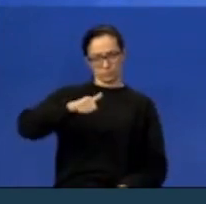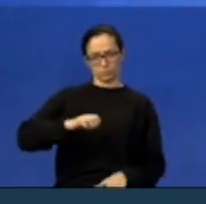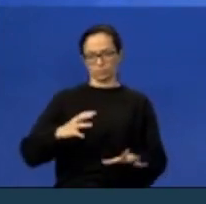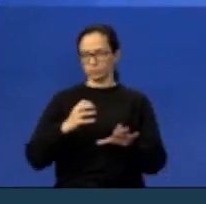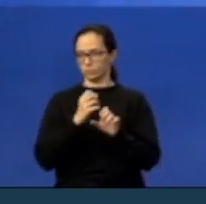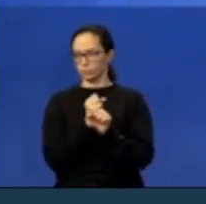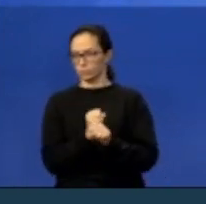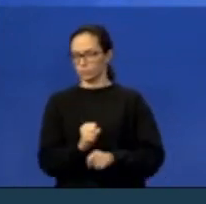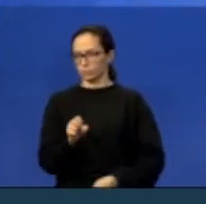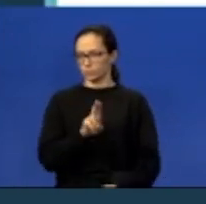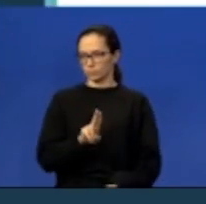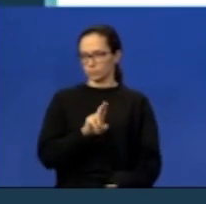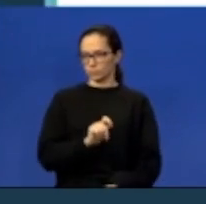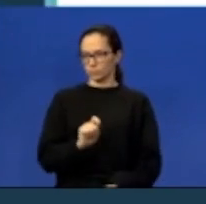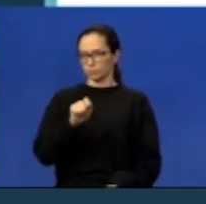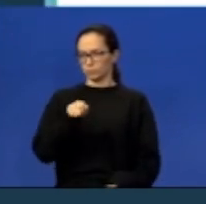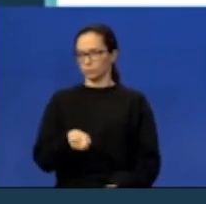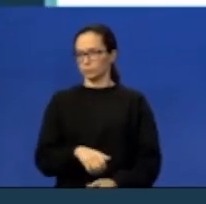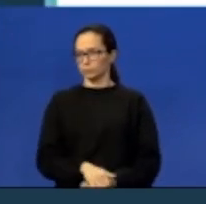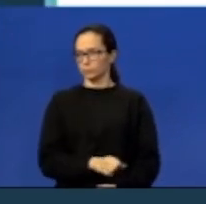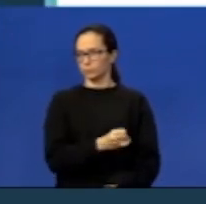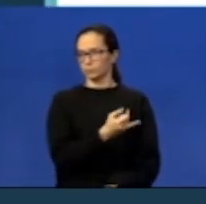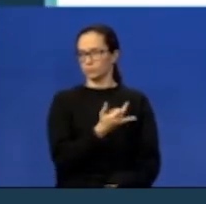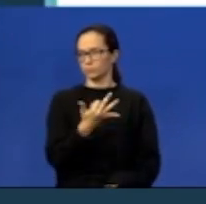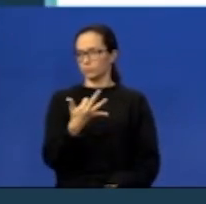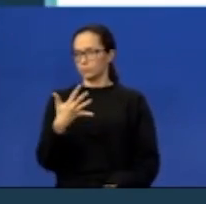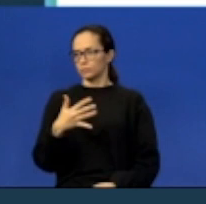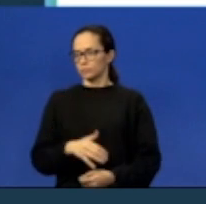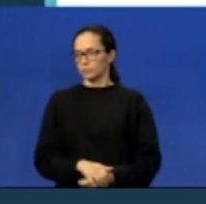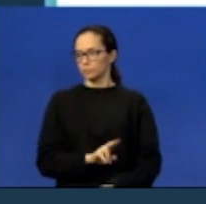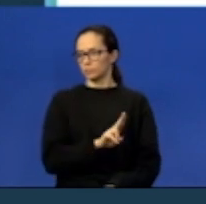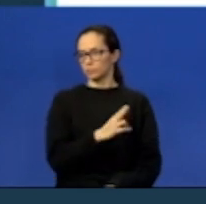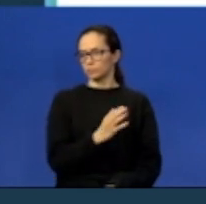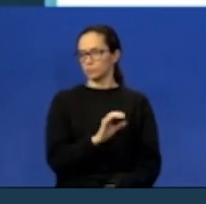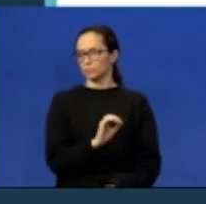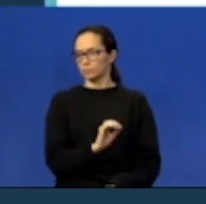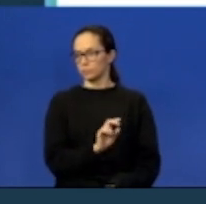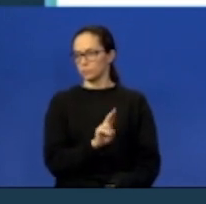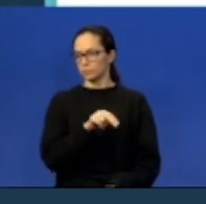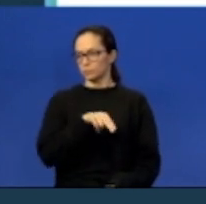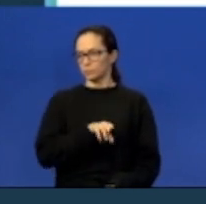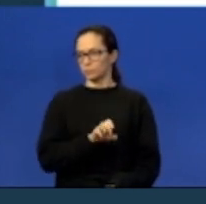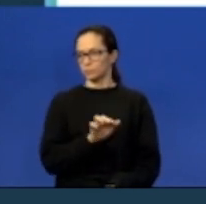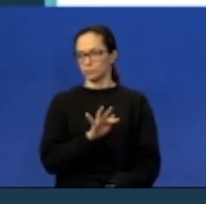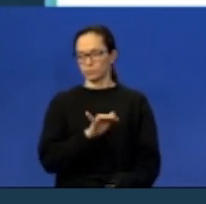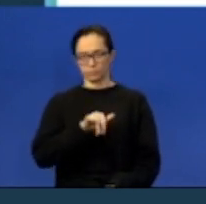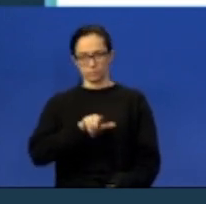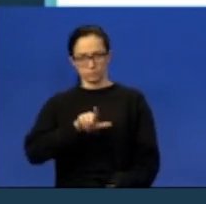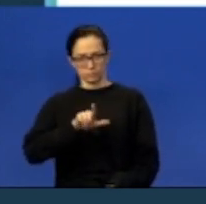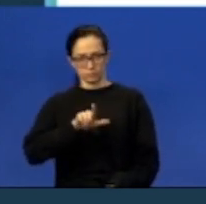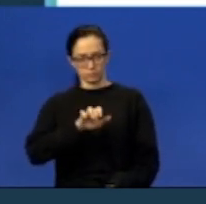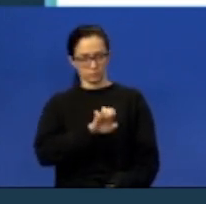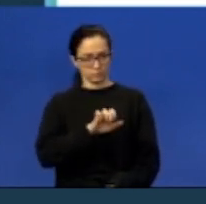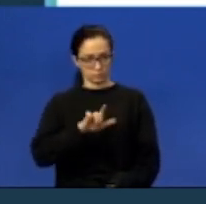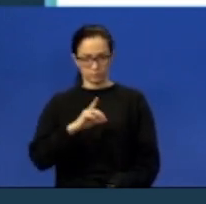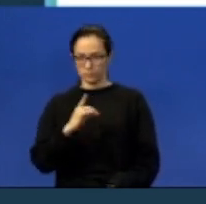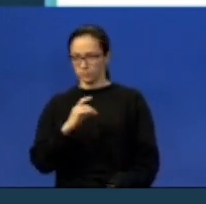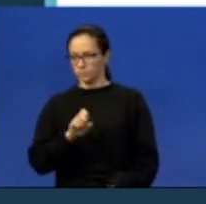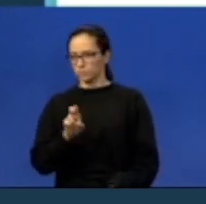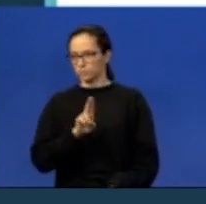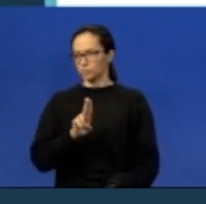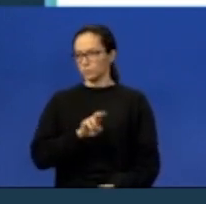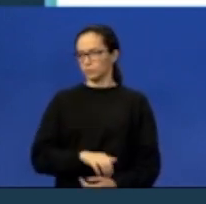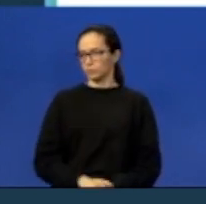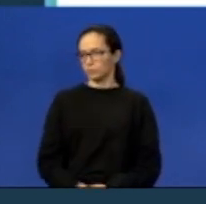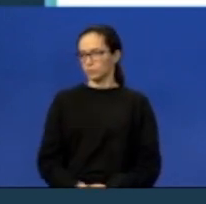essas densidades é Hounsfield, e a sigla seria o HU, e a referência seria a água, que